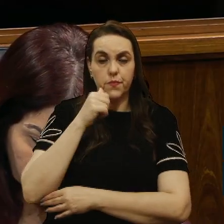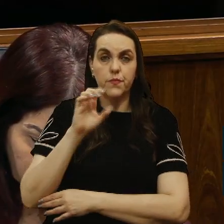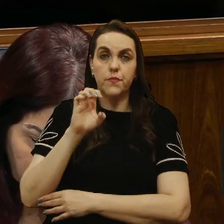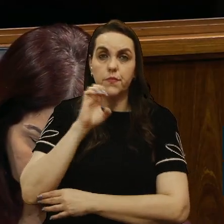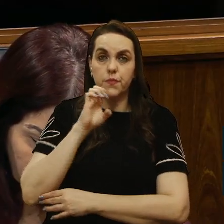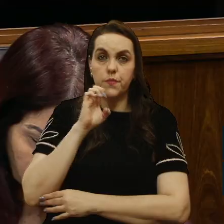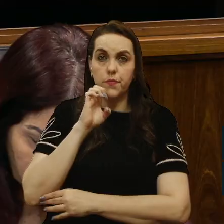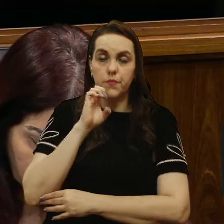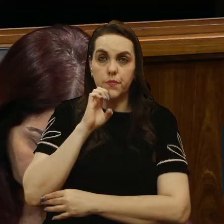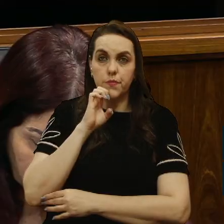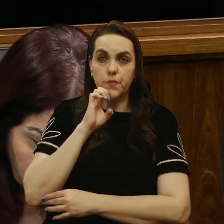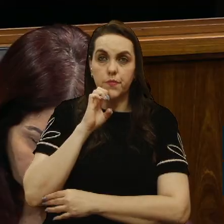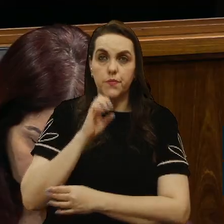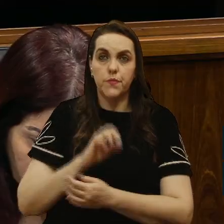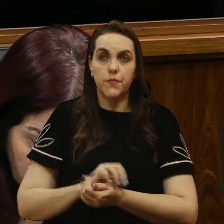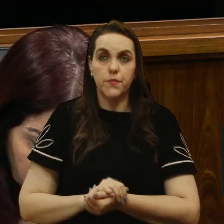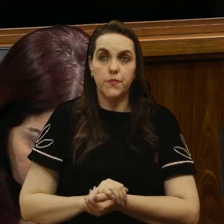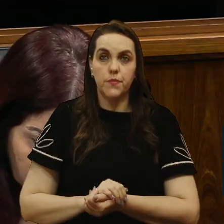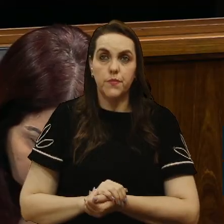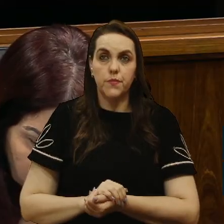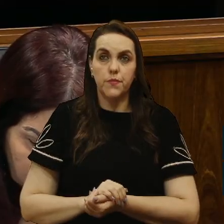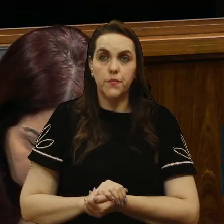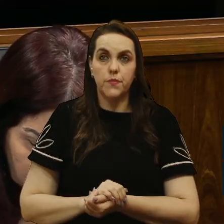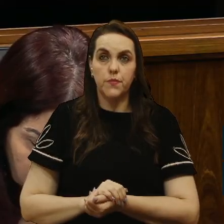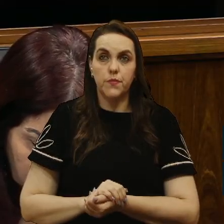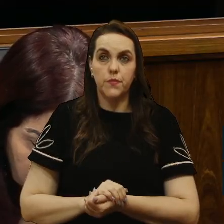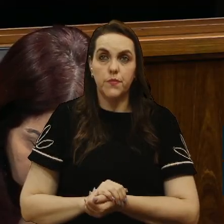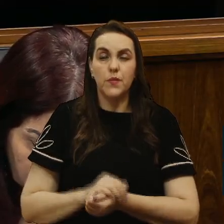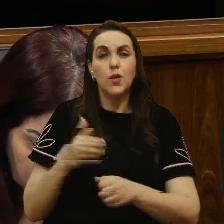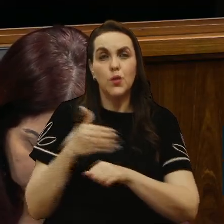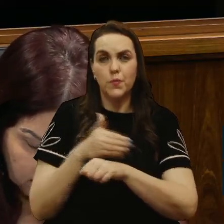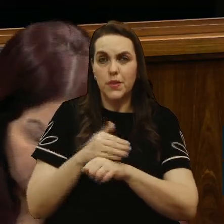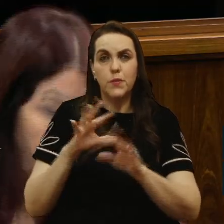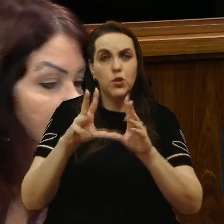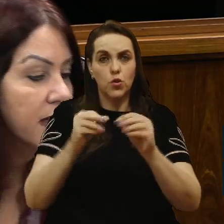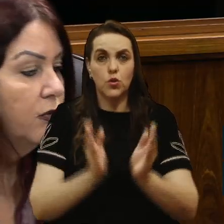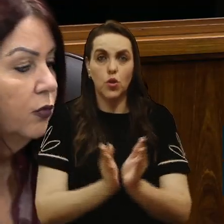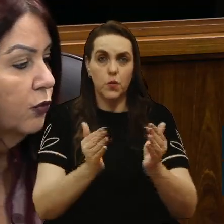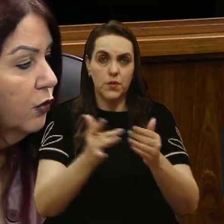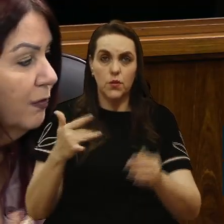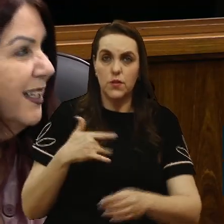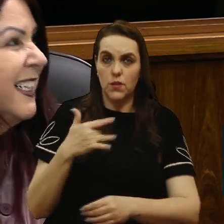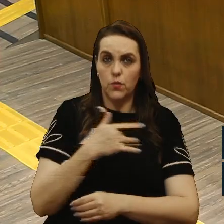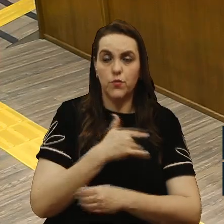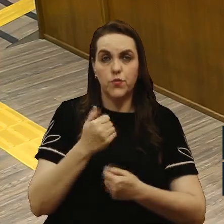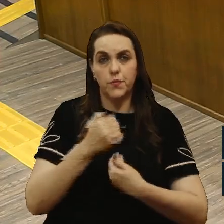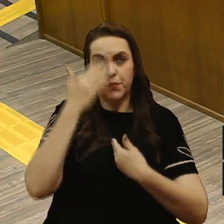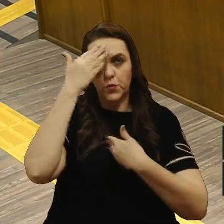Estela Balardim. Bom, são os membros da Comissão de Saúde. Muito obrigada.